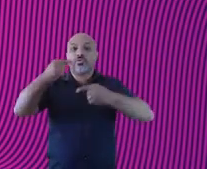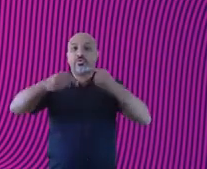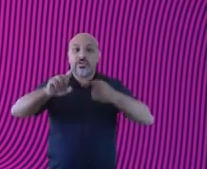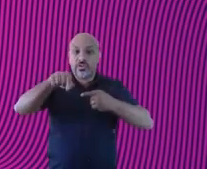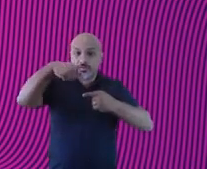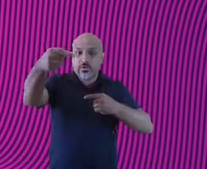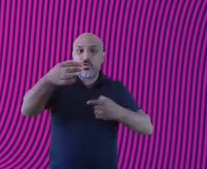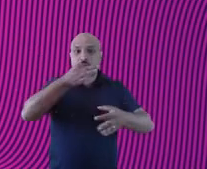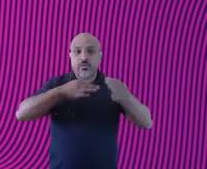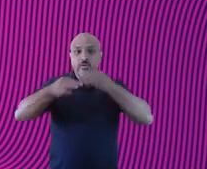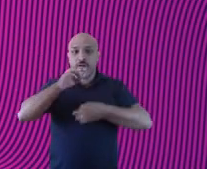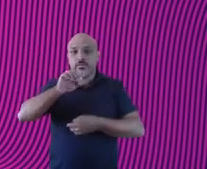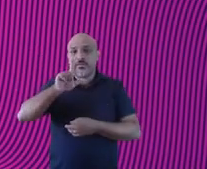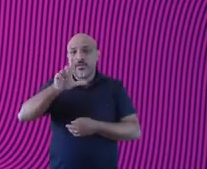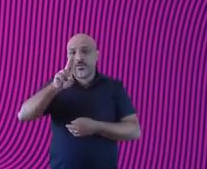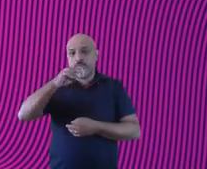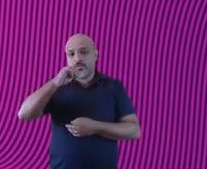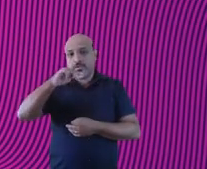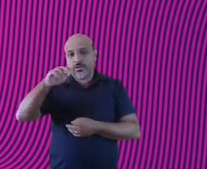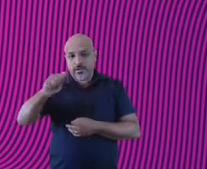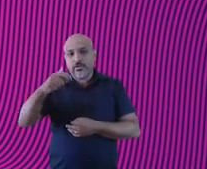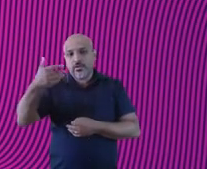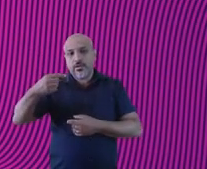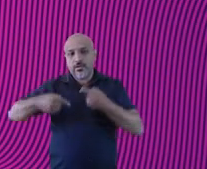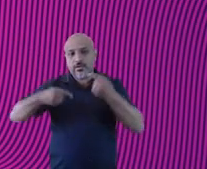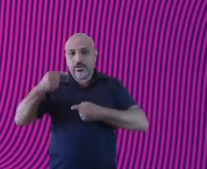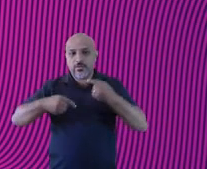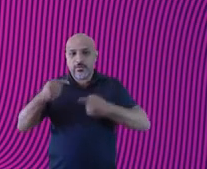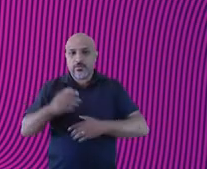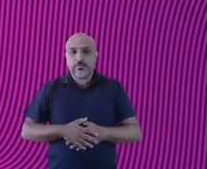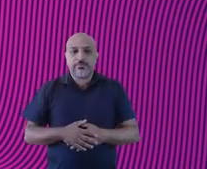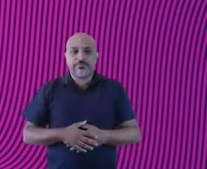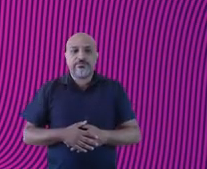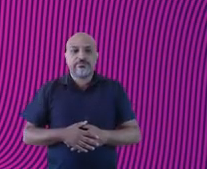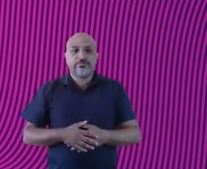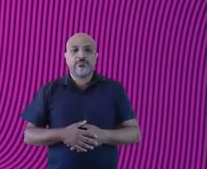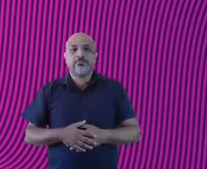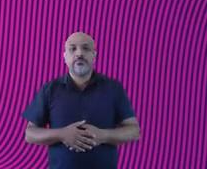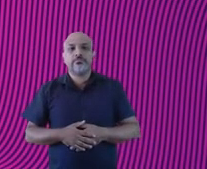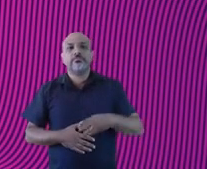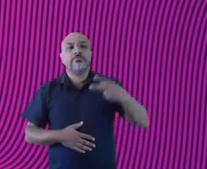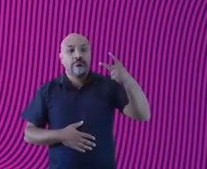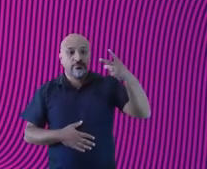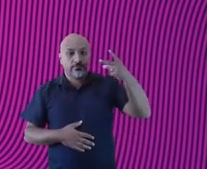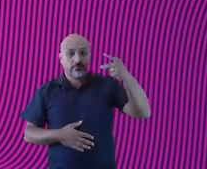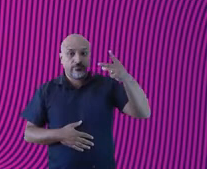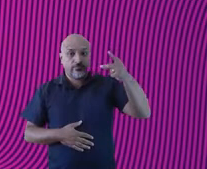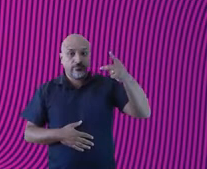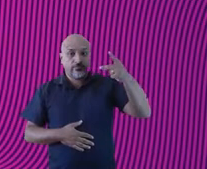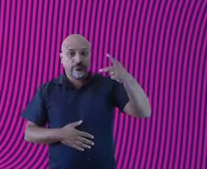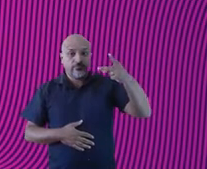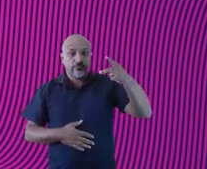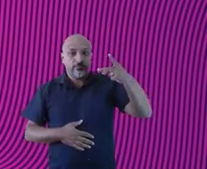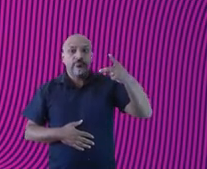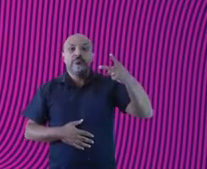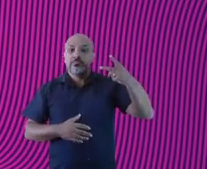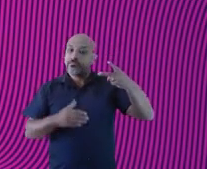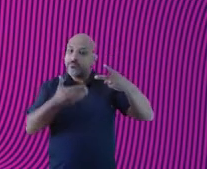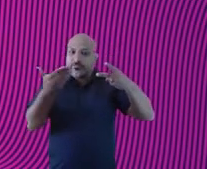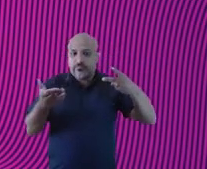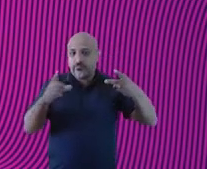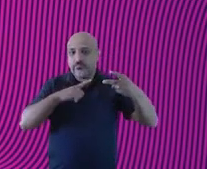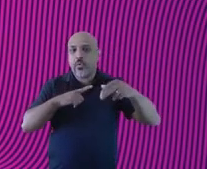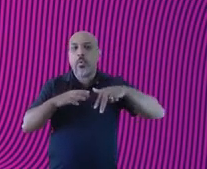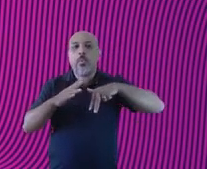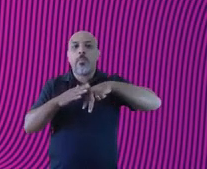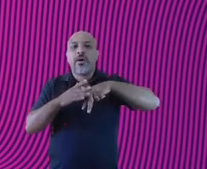da Luciana, que eu queria colocar em discussão. O segundo caso é um caso realmente atípico, né, de um paciente